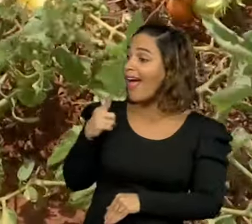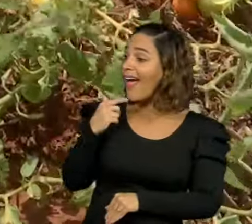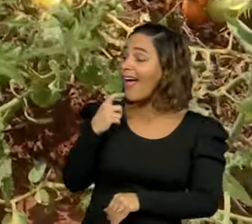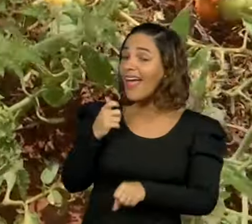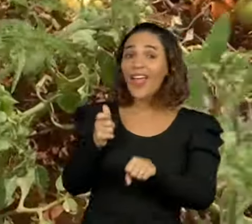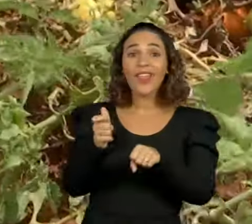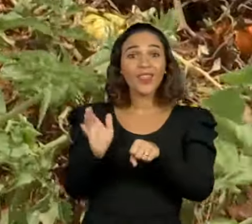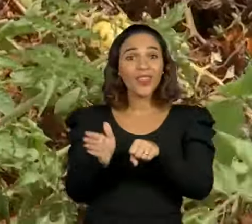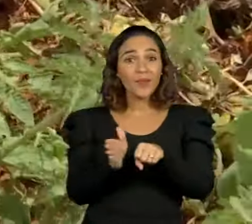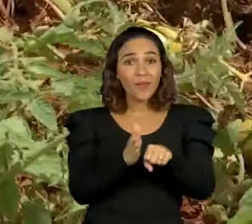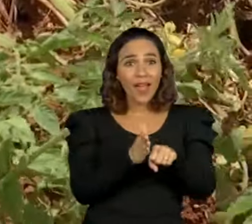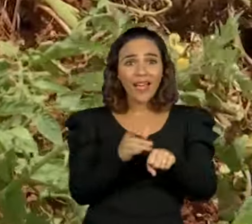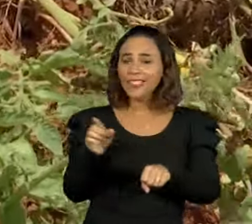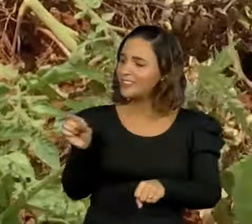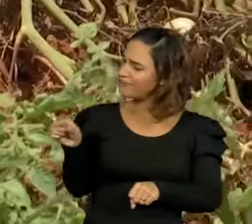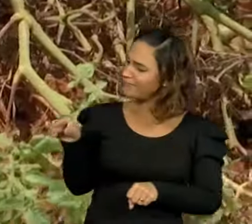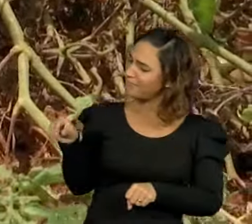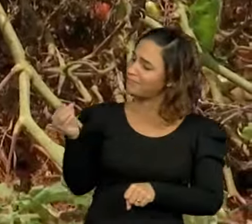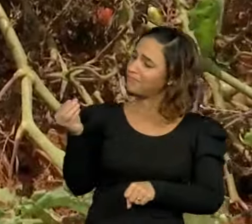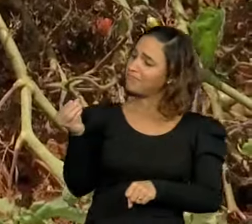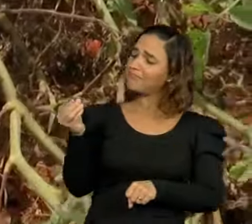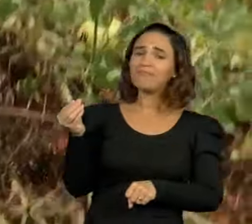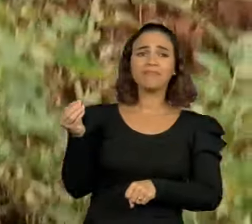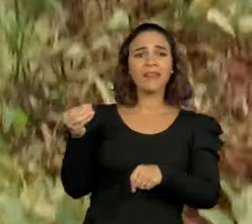assim, vermelhinho, você pode pegar,